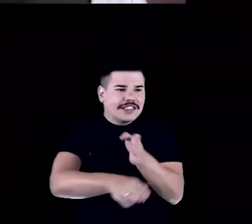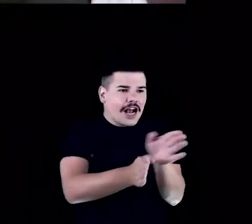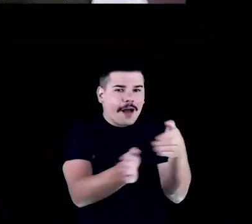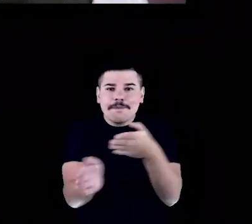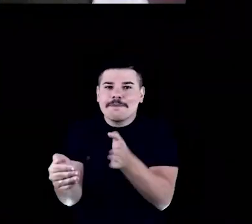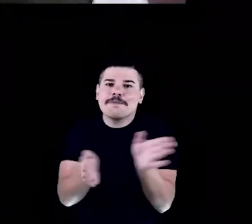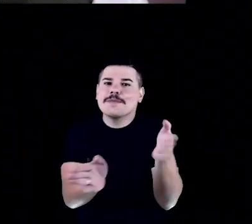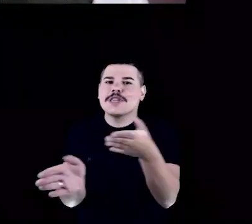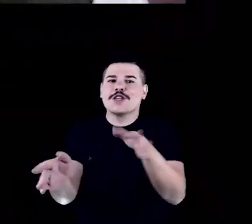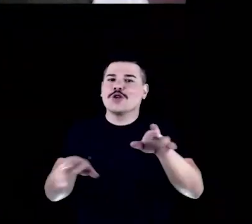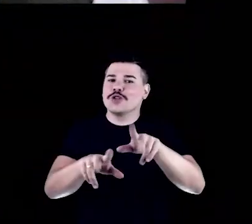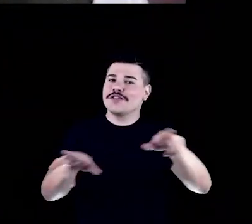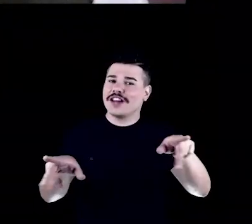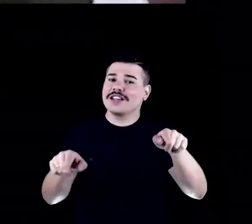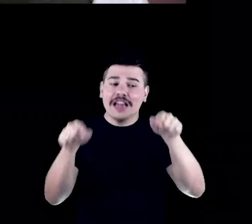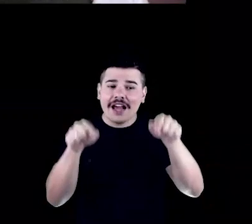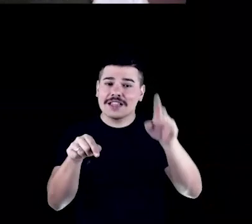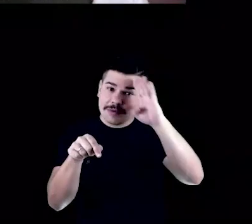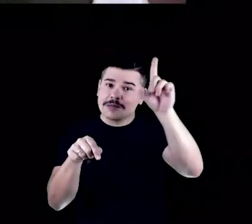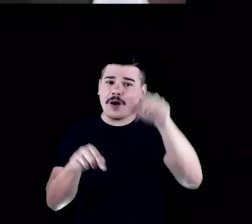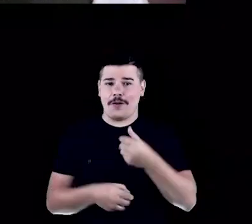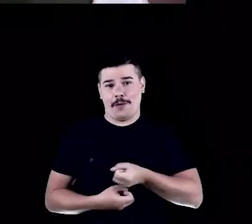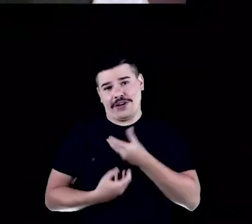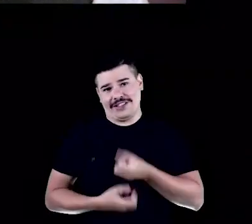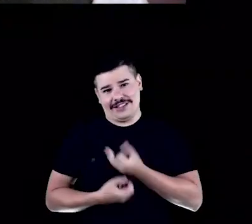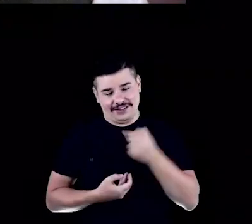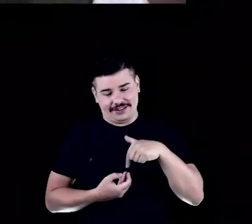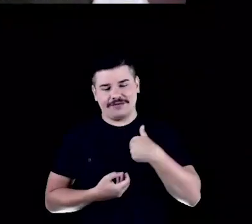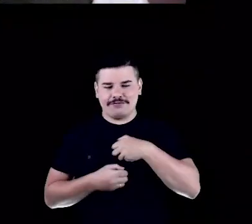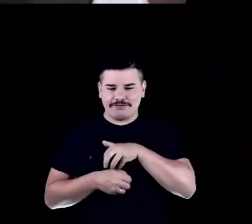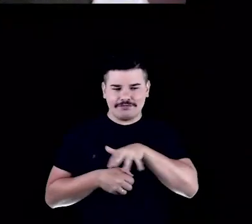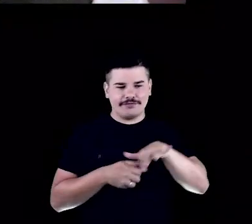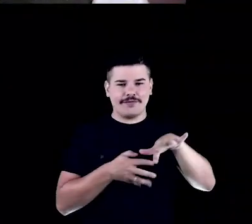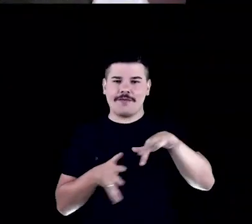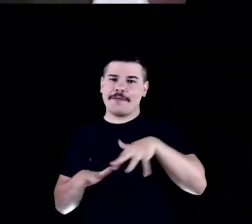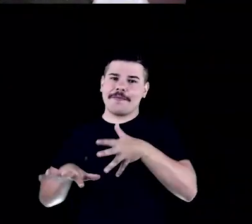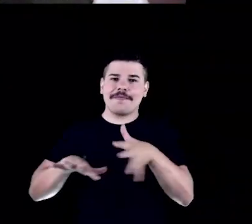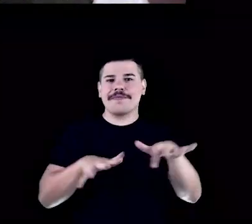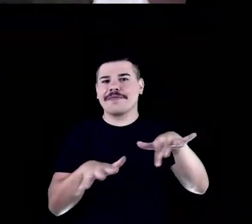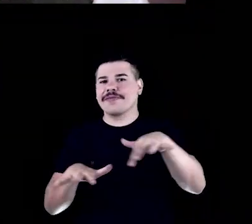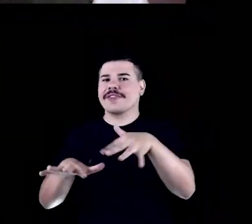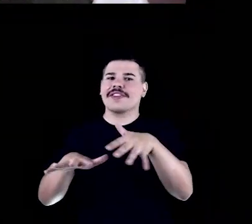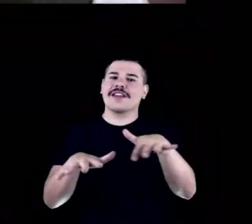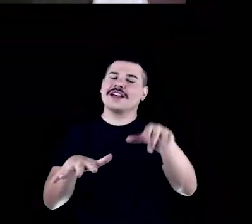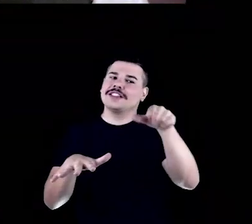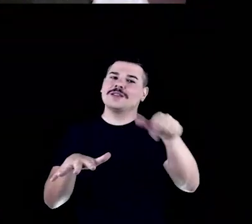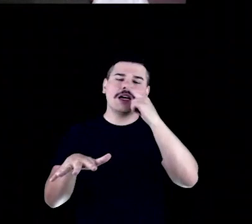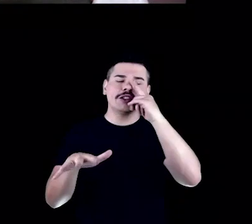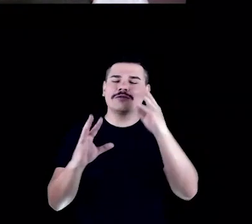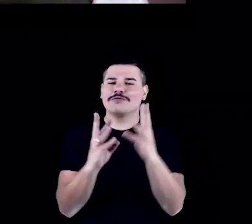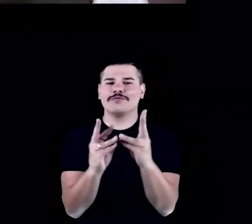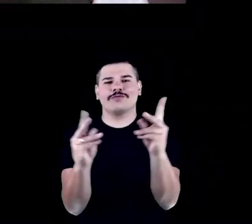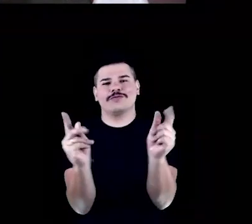vão encontrando caminhos que saem de uma mesma base, que é a poesia, mas se manifestam em várias plataformas. Então, acho que é